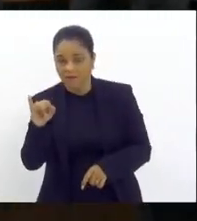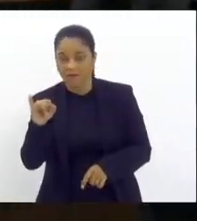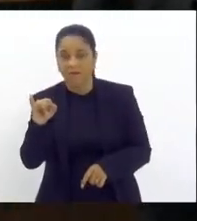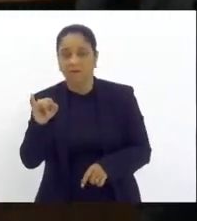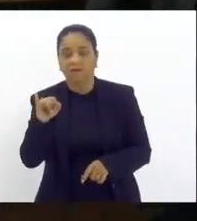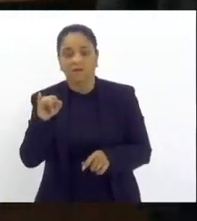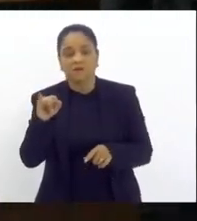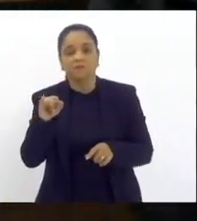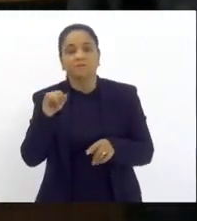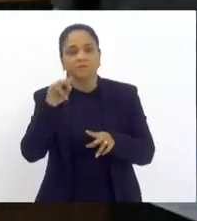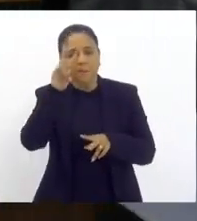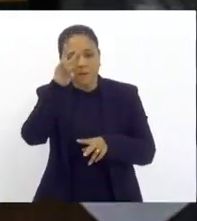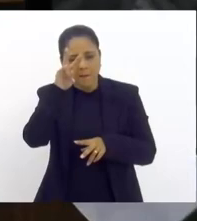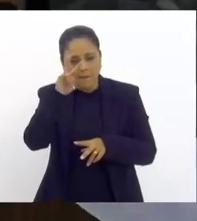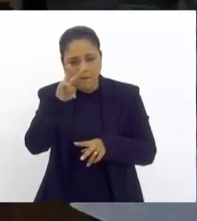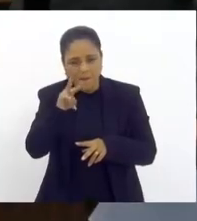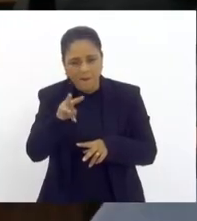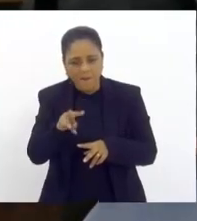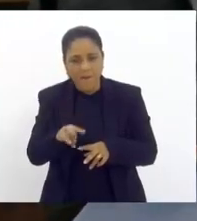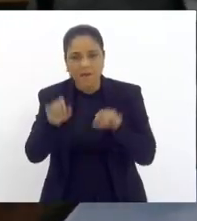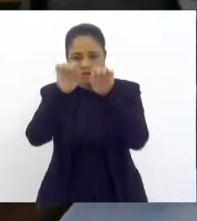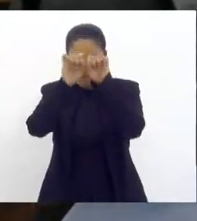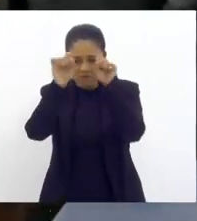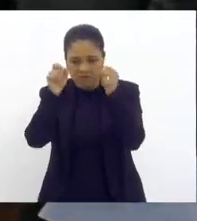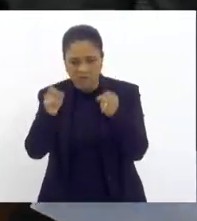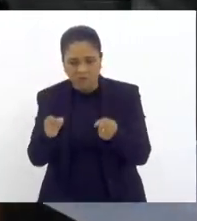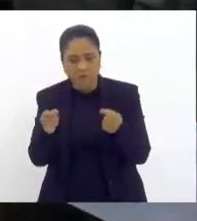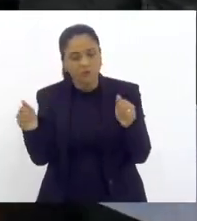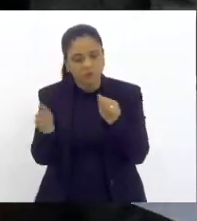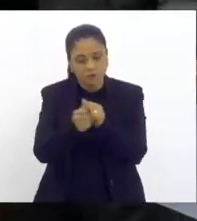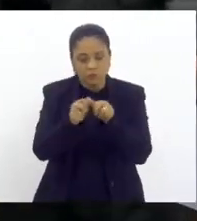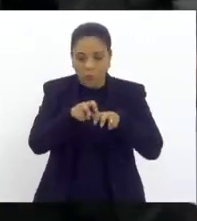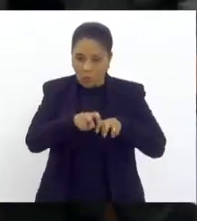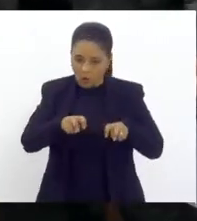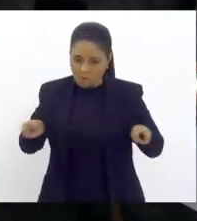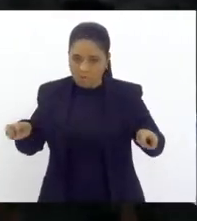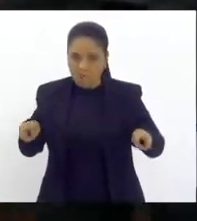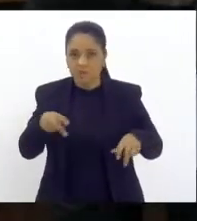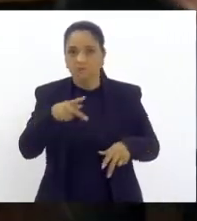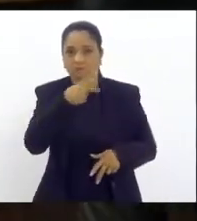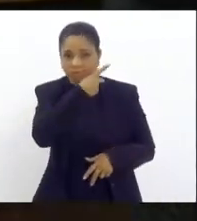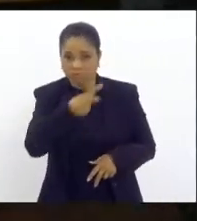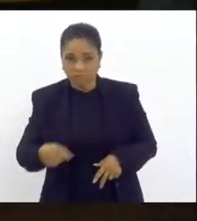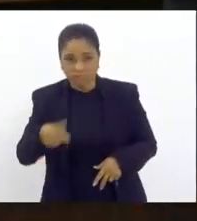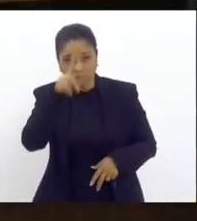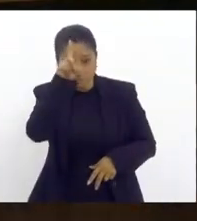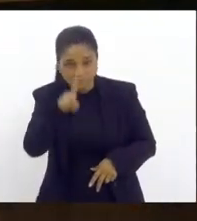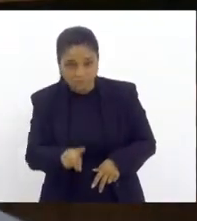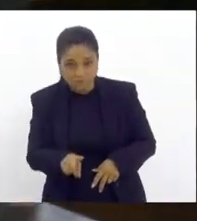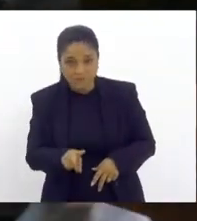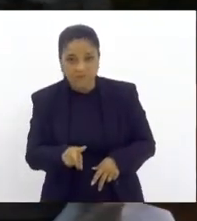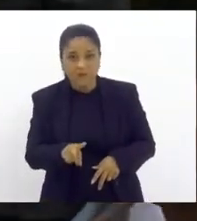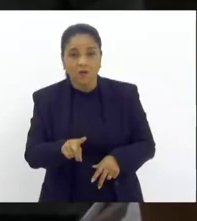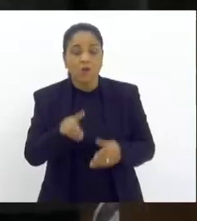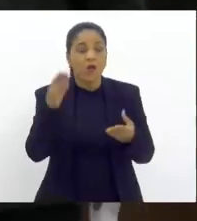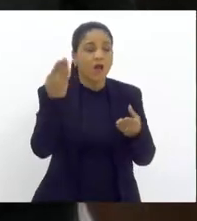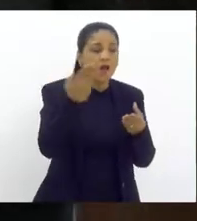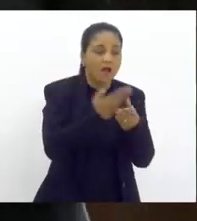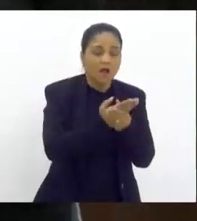um pente fino no que efetivamente, junto com a mesa diretora, do que está em arquivo, do que não está em arquivo, porque isso